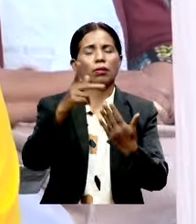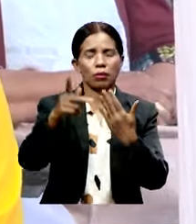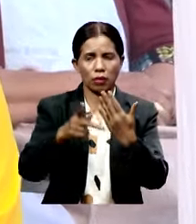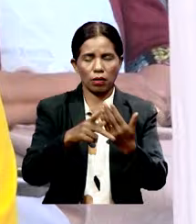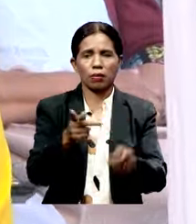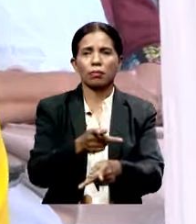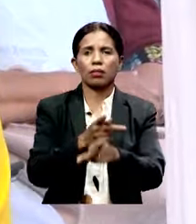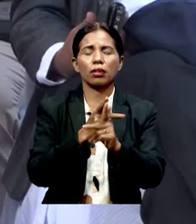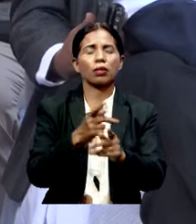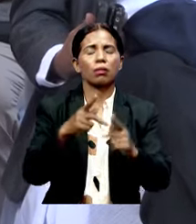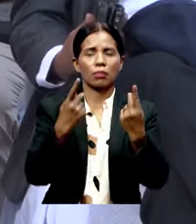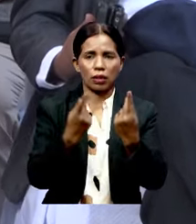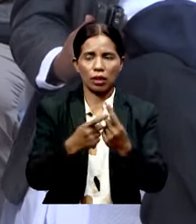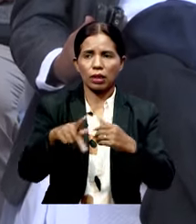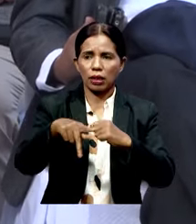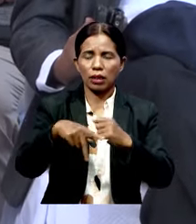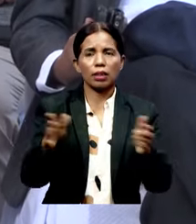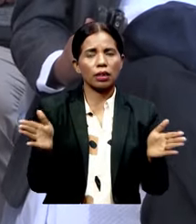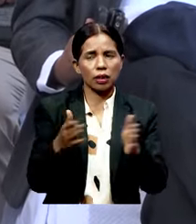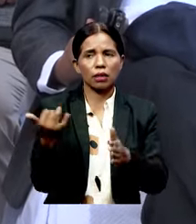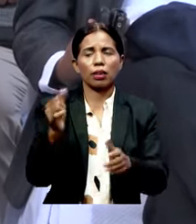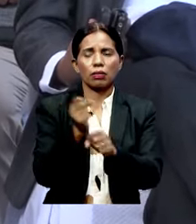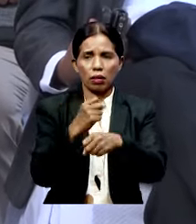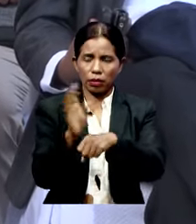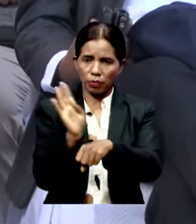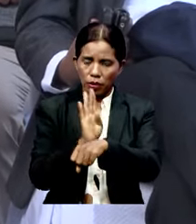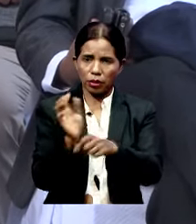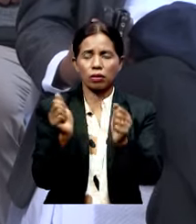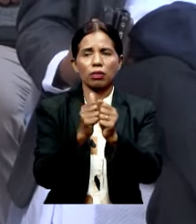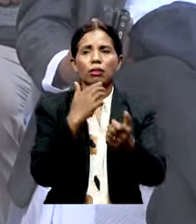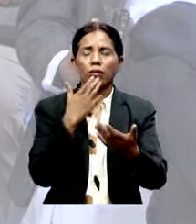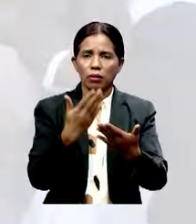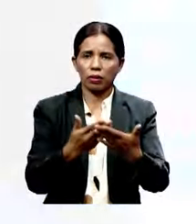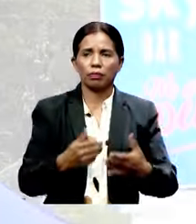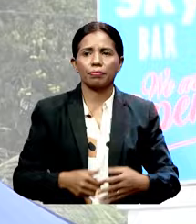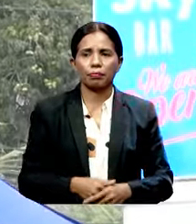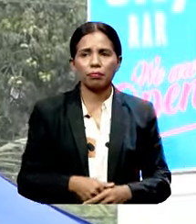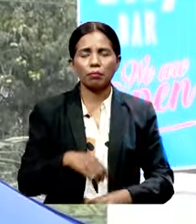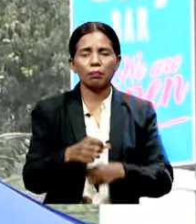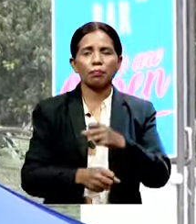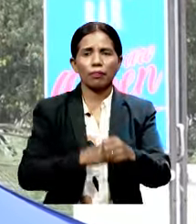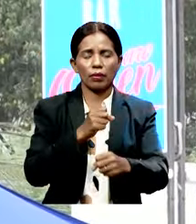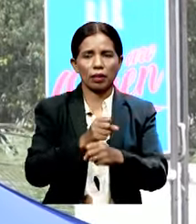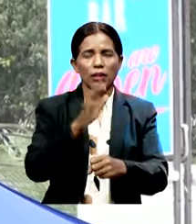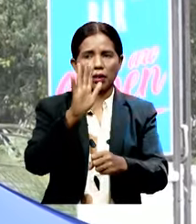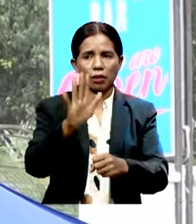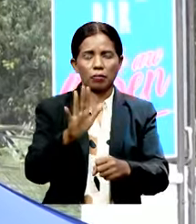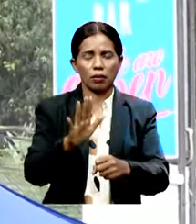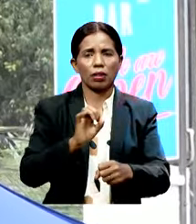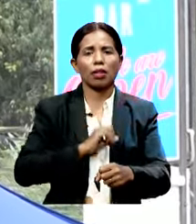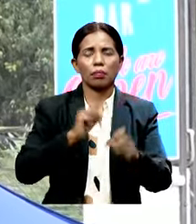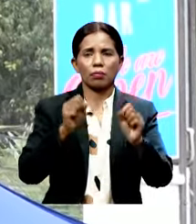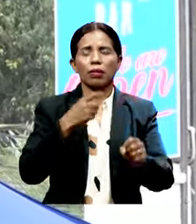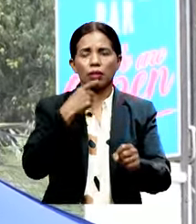microcrédito para a empresa que sira, no nebel halo negócio, Rodiak. E tinha lima nem lara, halo belenga,